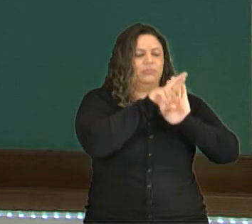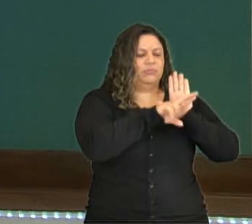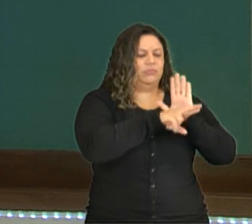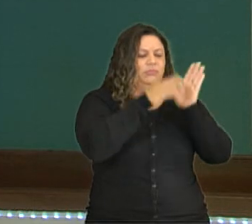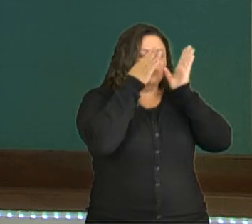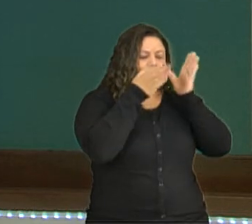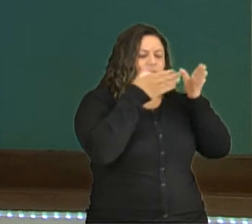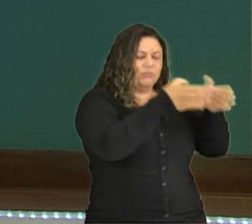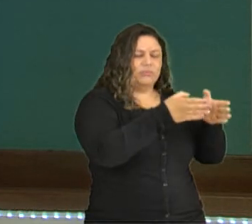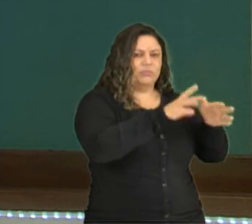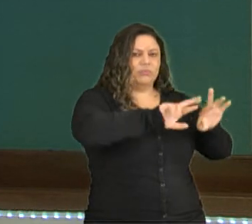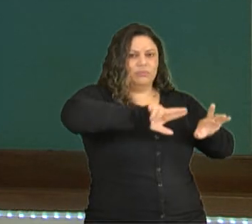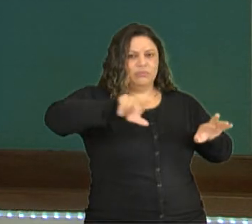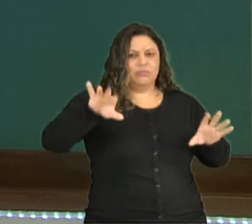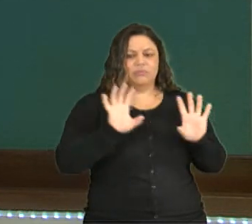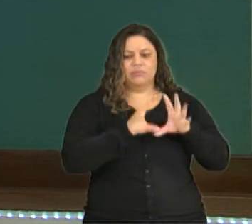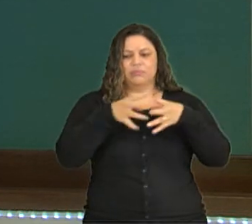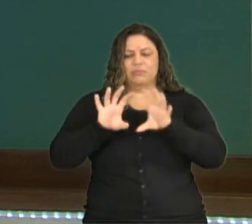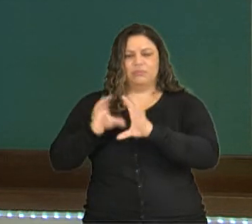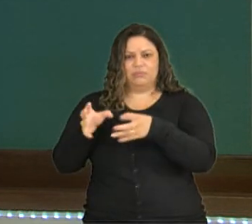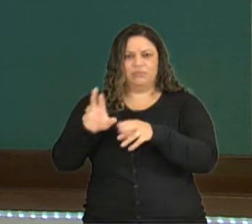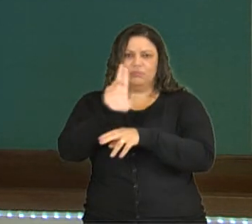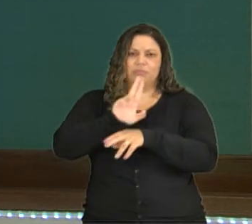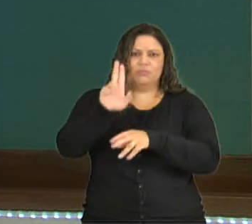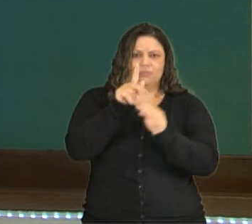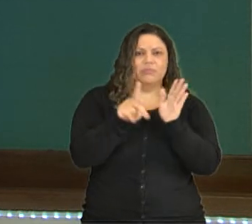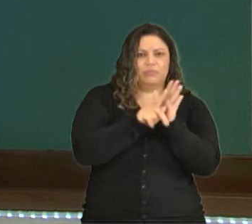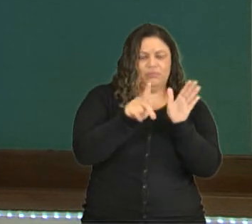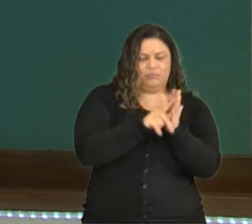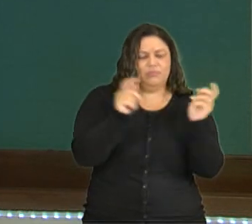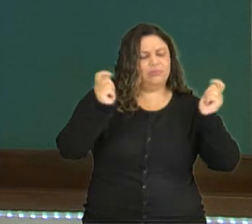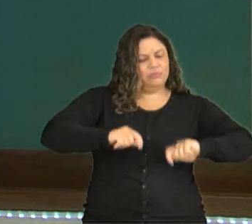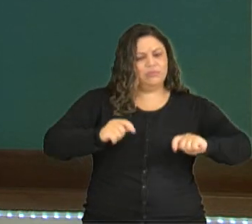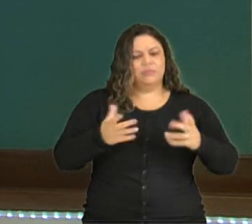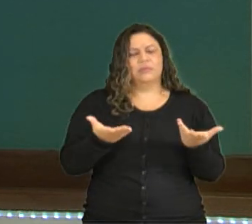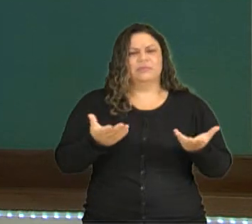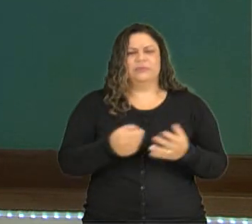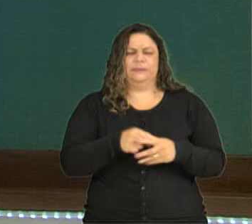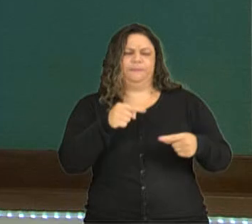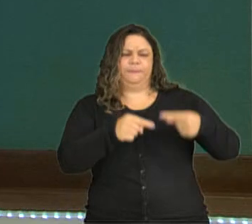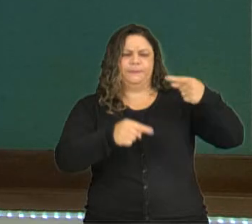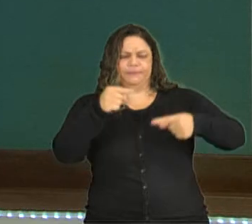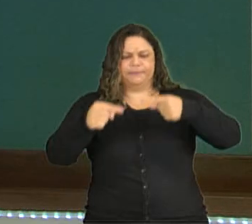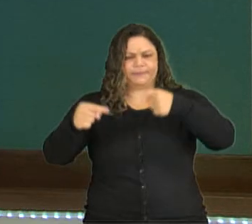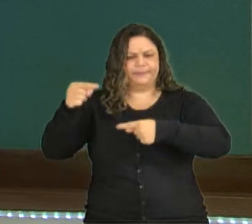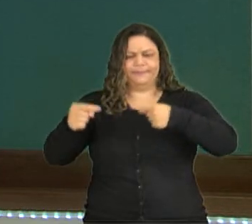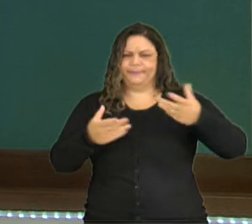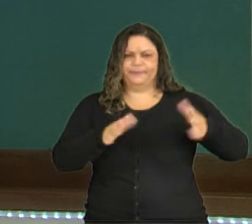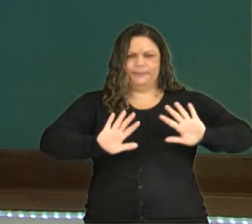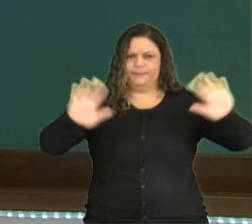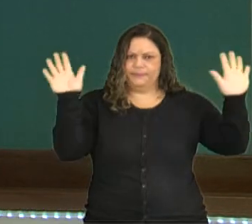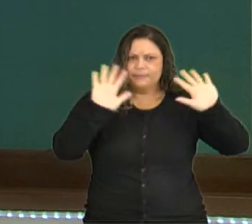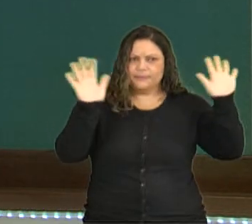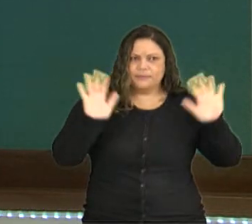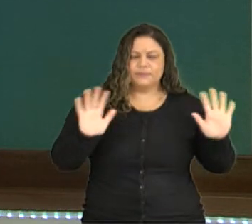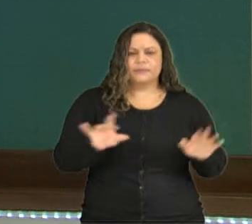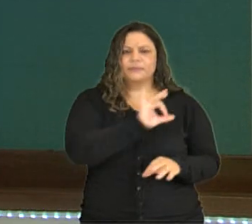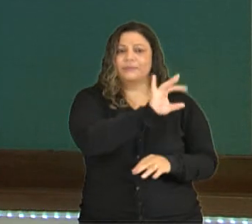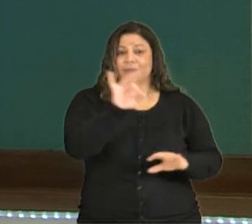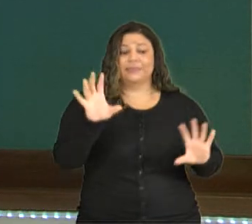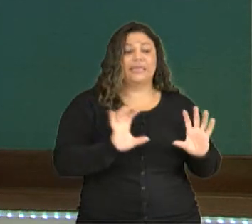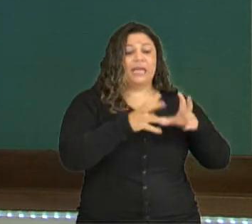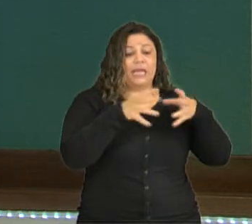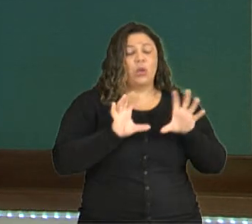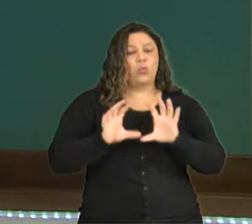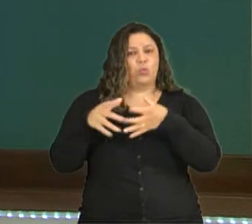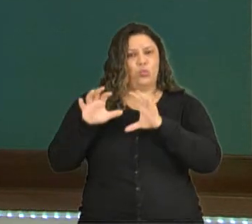Cada grupo utiliza o seu. Tem até grupos que se desentendem por conta disso, mas né, é uma bobagem, não precisa. O importante